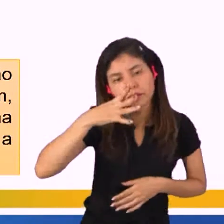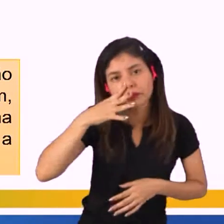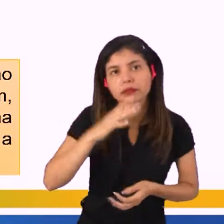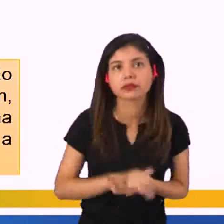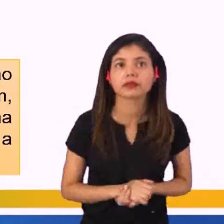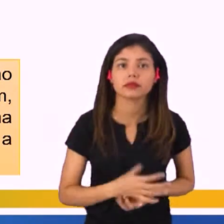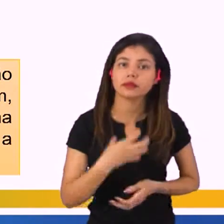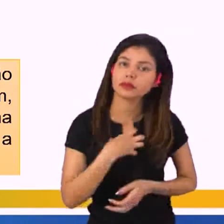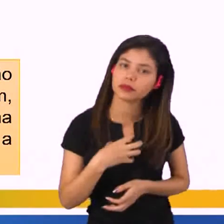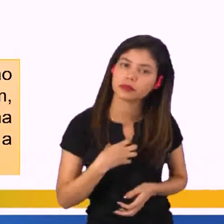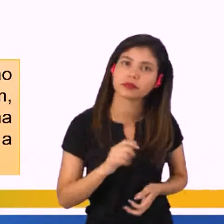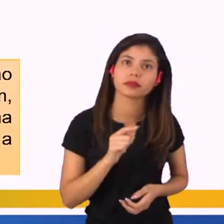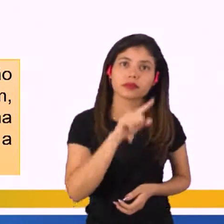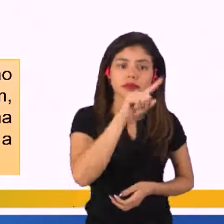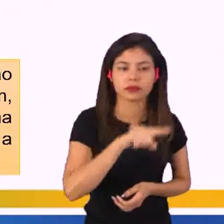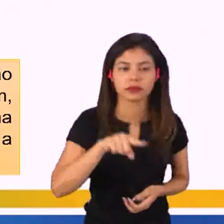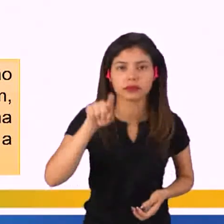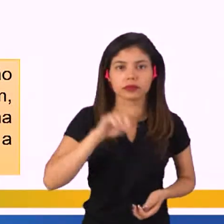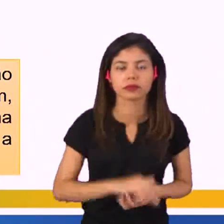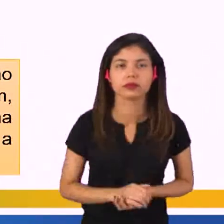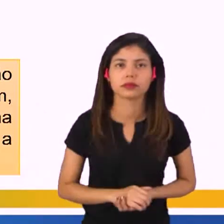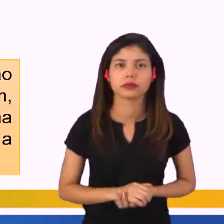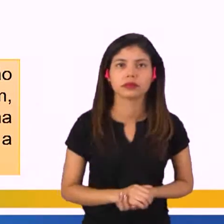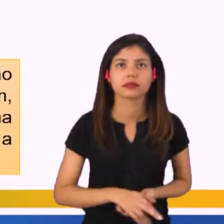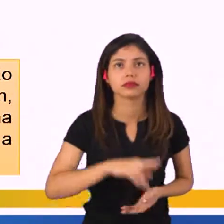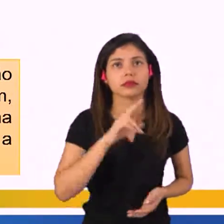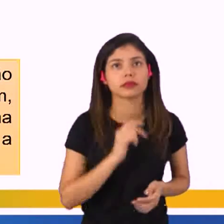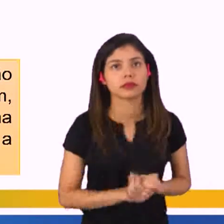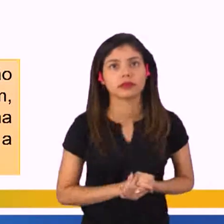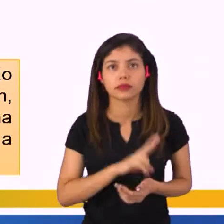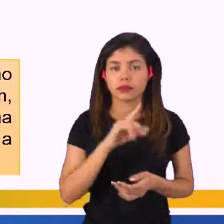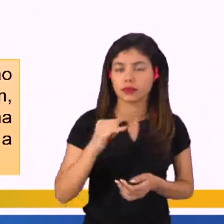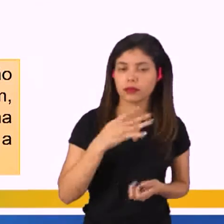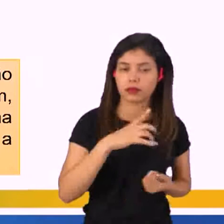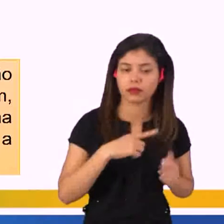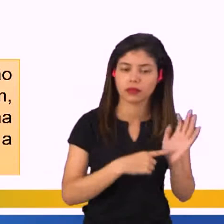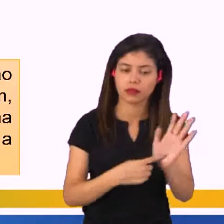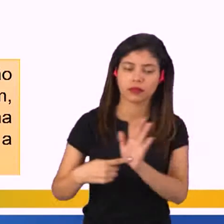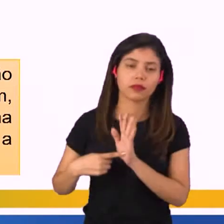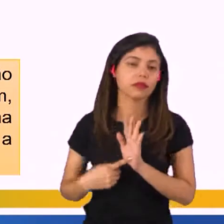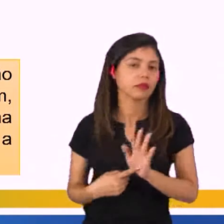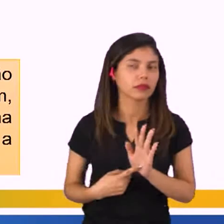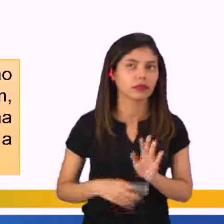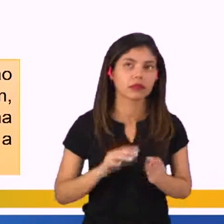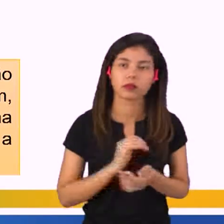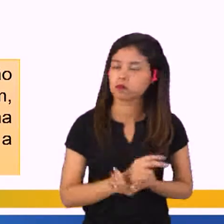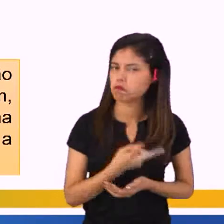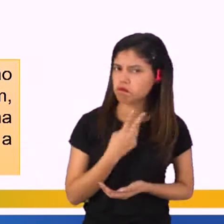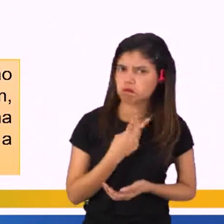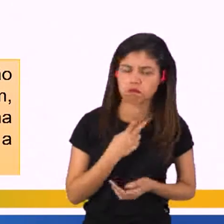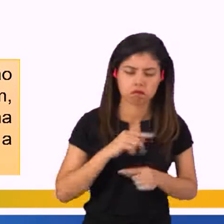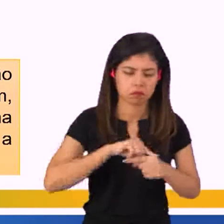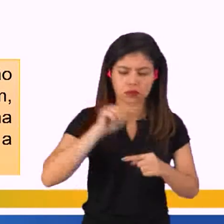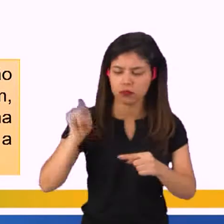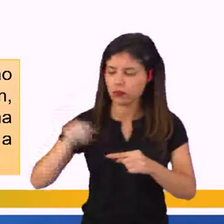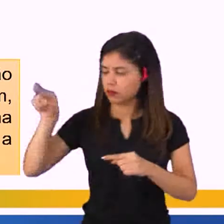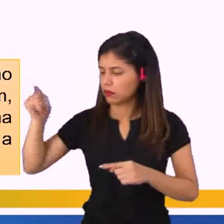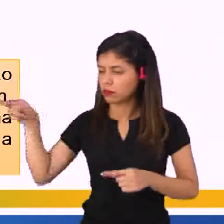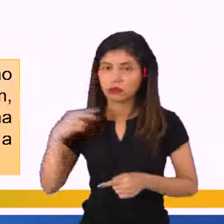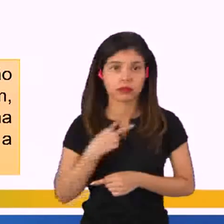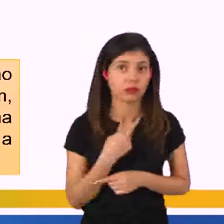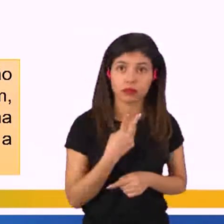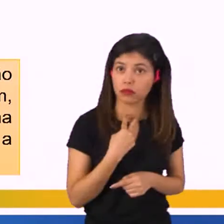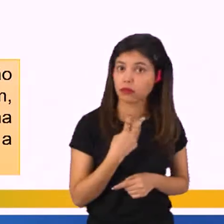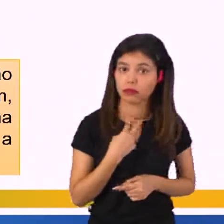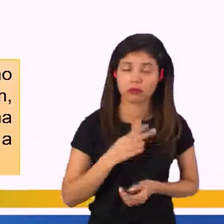vai observar aí o sentido da seta, né, e a operação que essa seta indica. Então, você não pode pular aí de